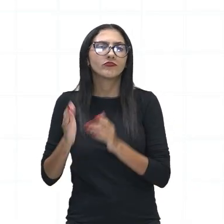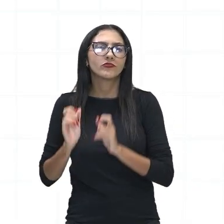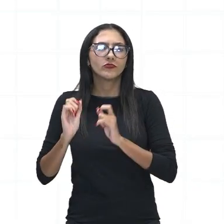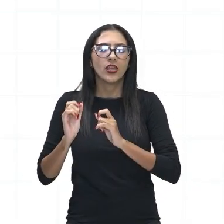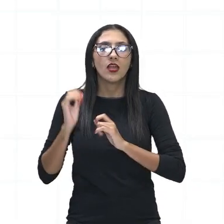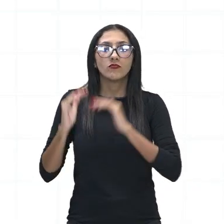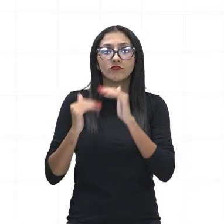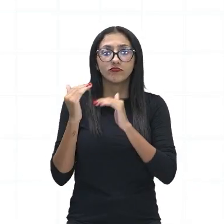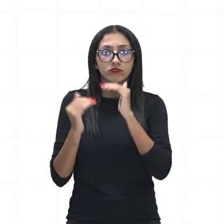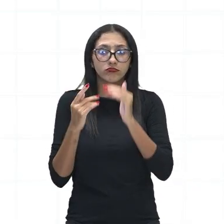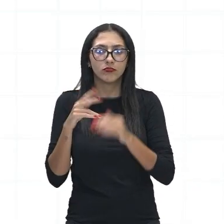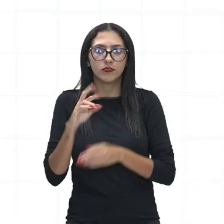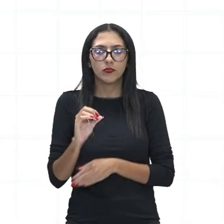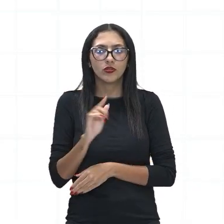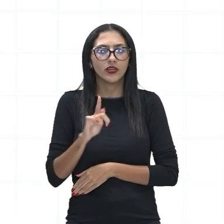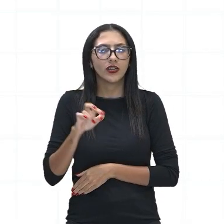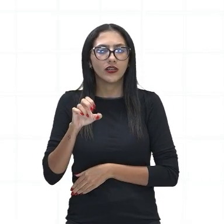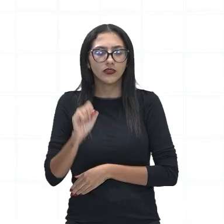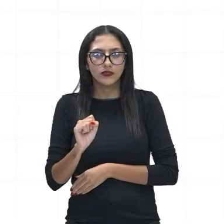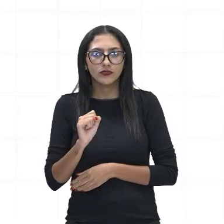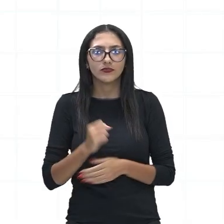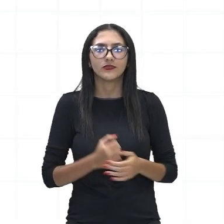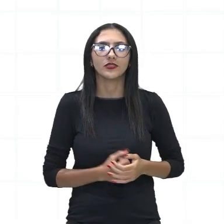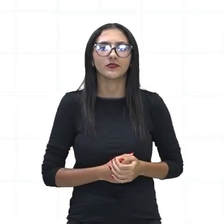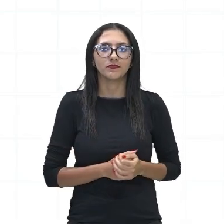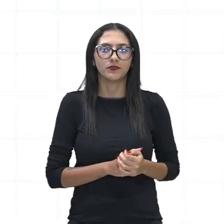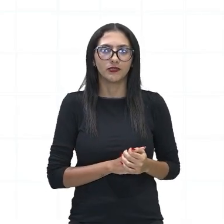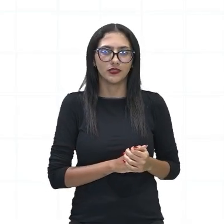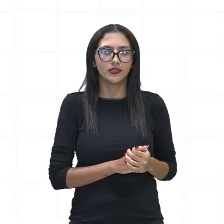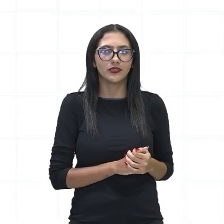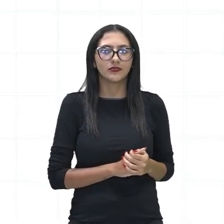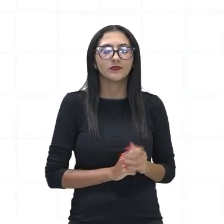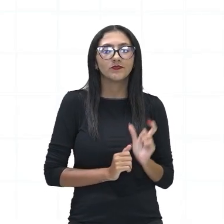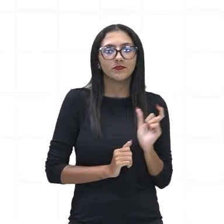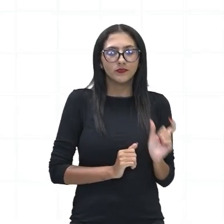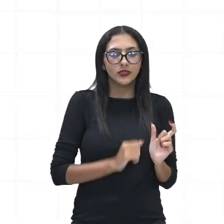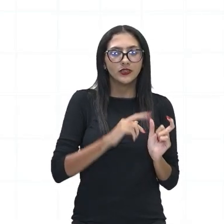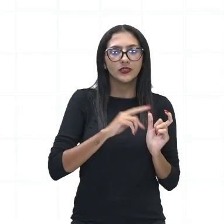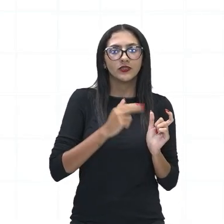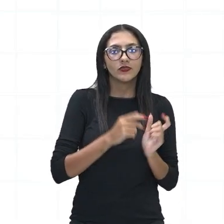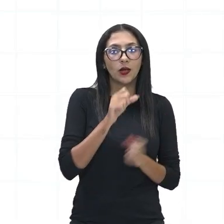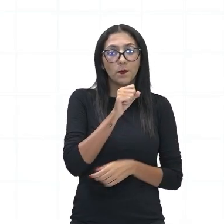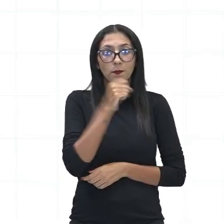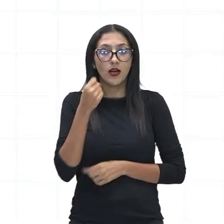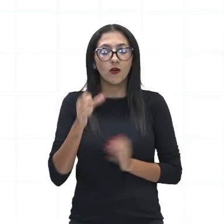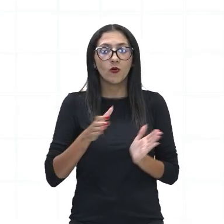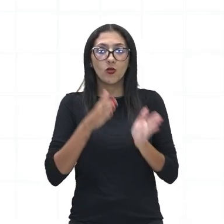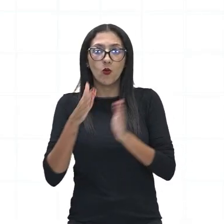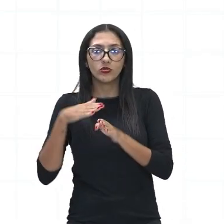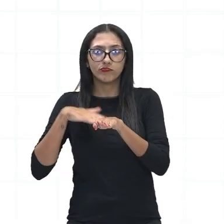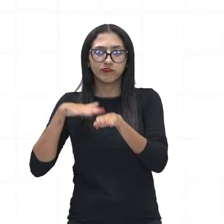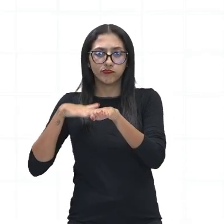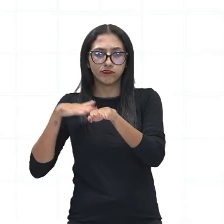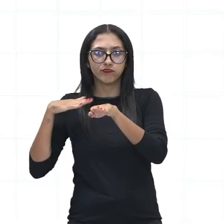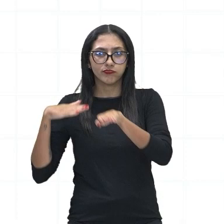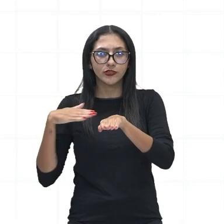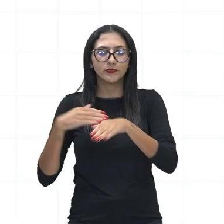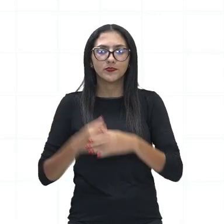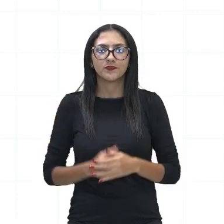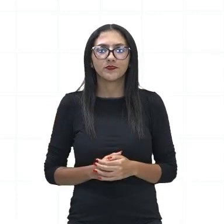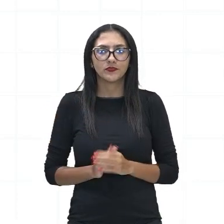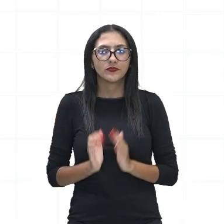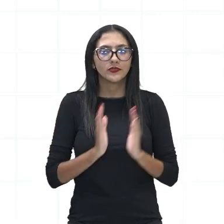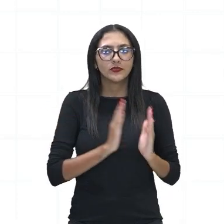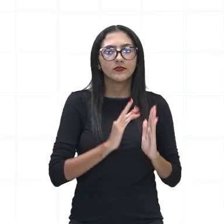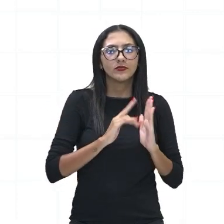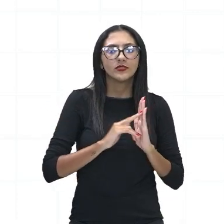palavra cognata, bread, pão, traffic é o trânsito, furniture,